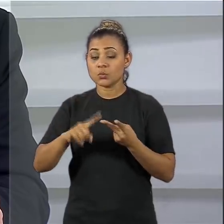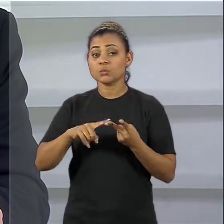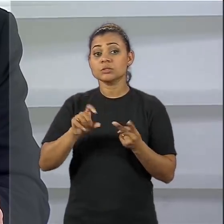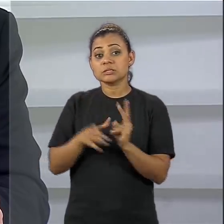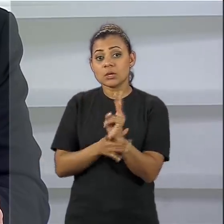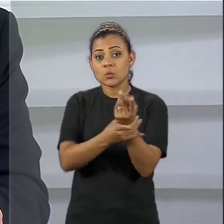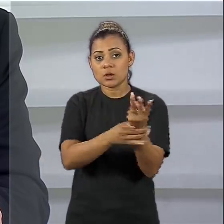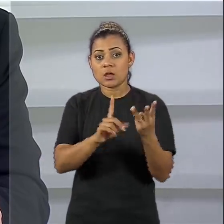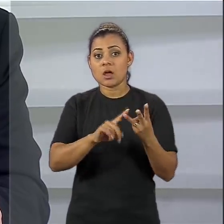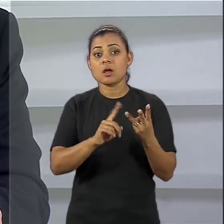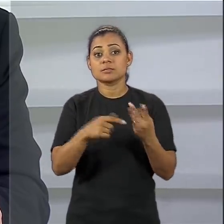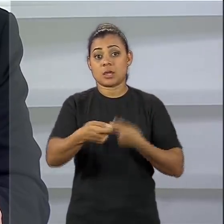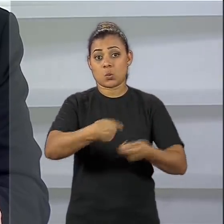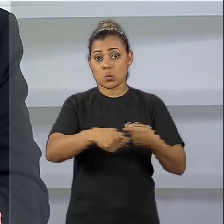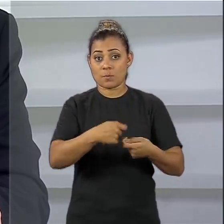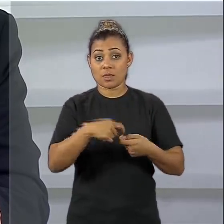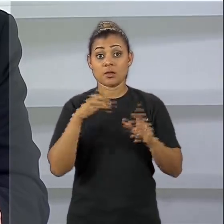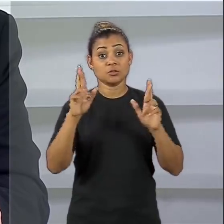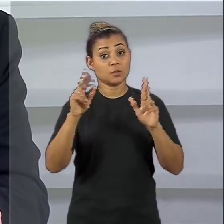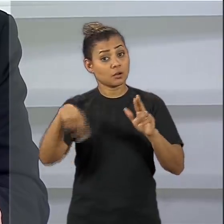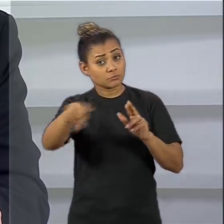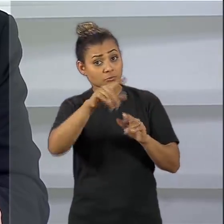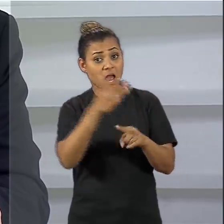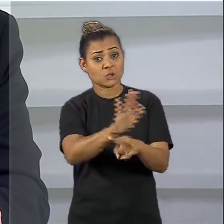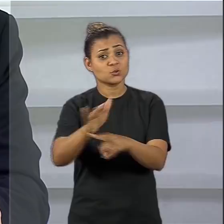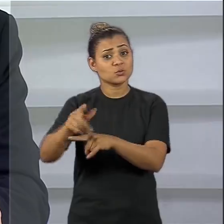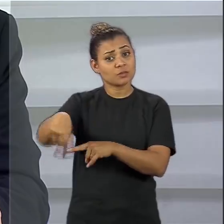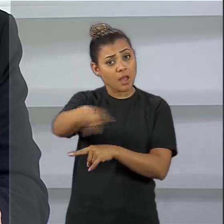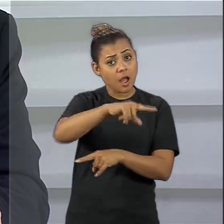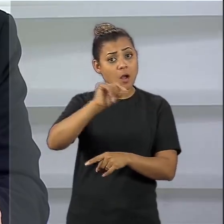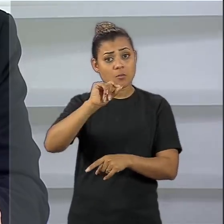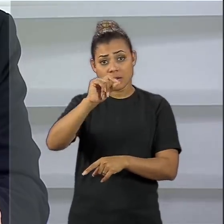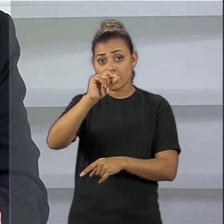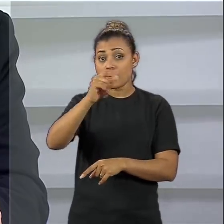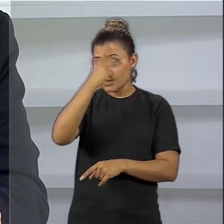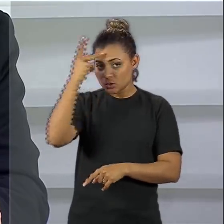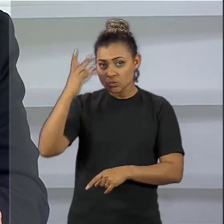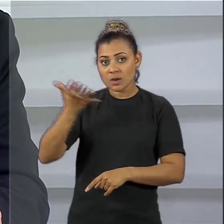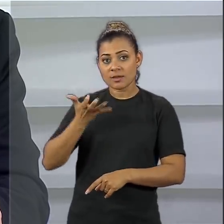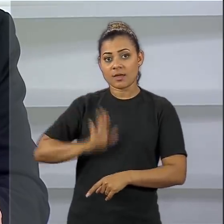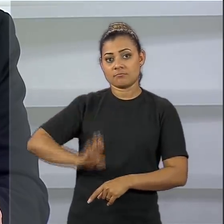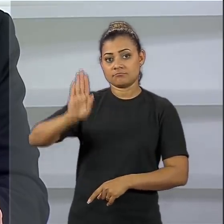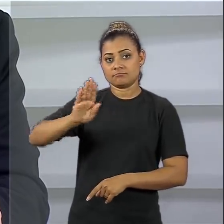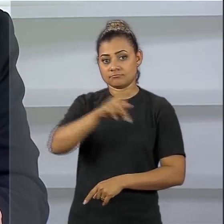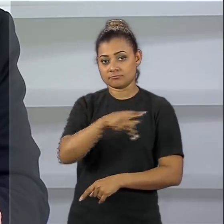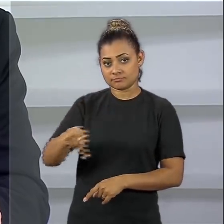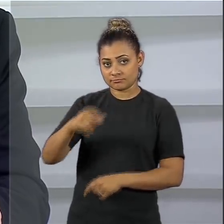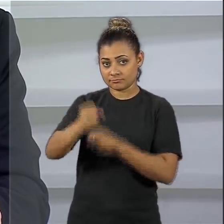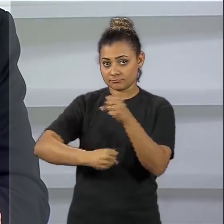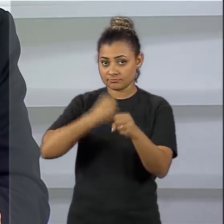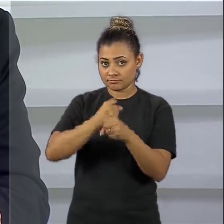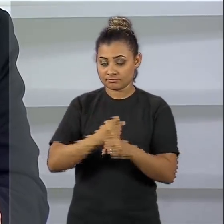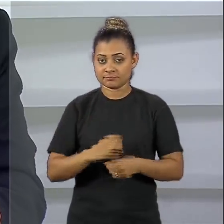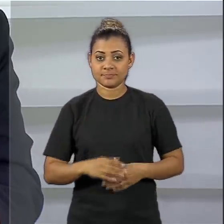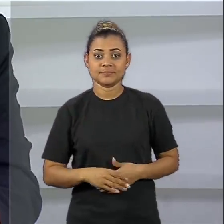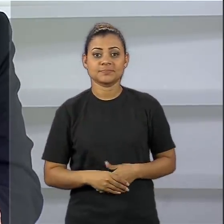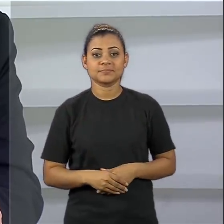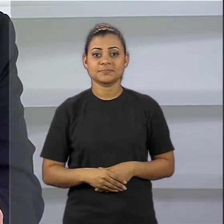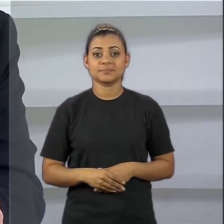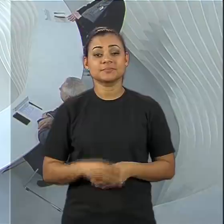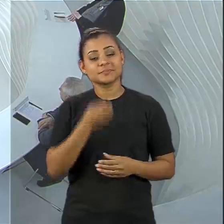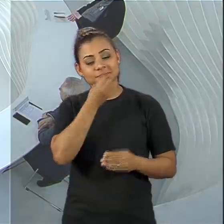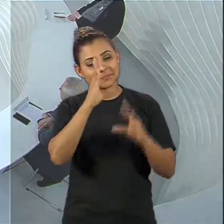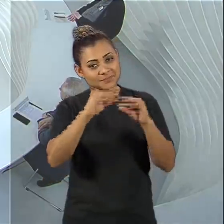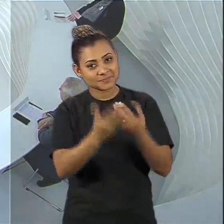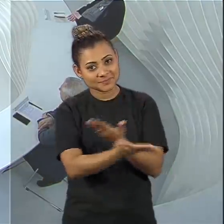e economia. Esperamos, com isso, contribuir para os homens que podem ocupar a presidência no ano que vem. Boa noite